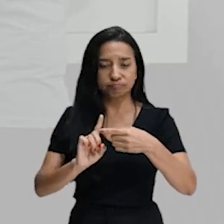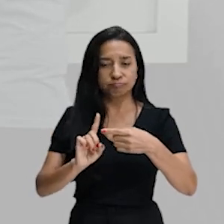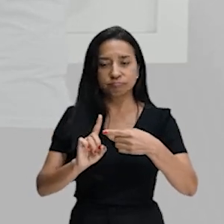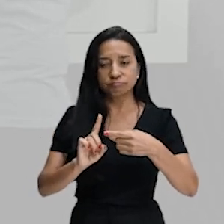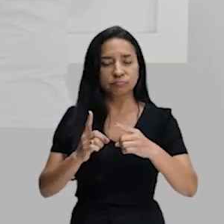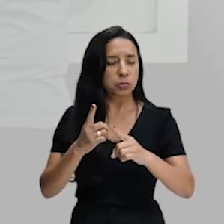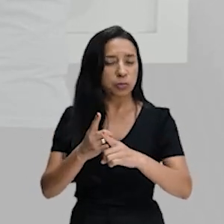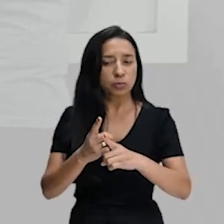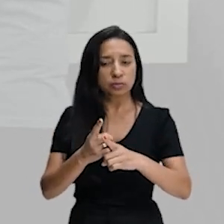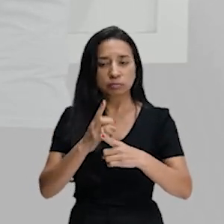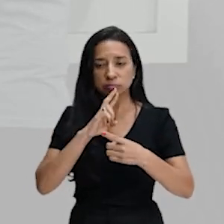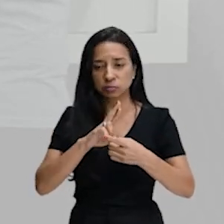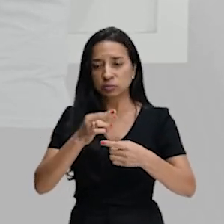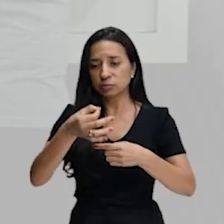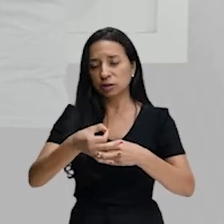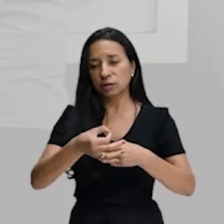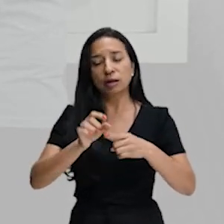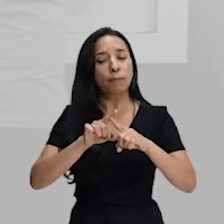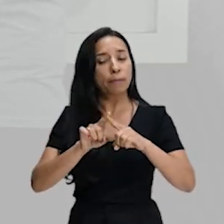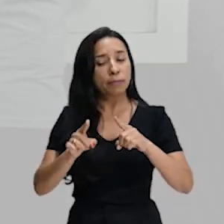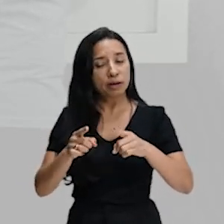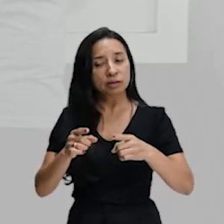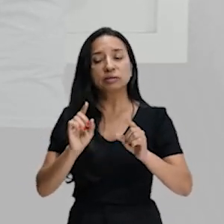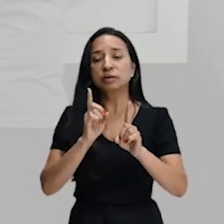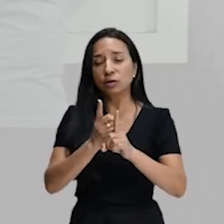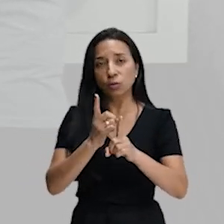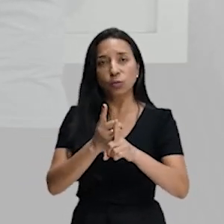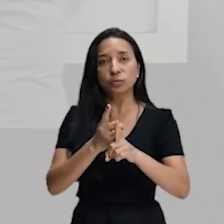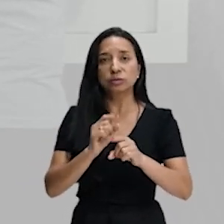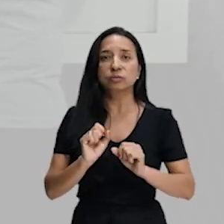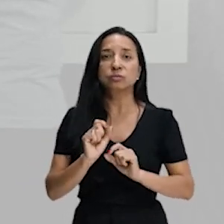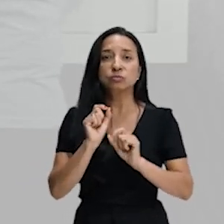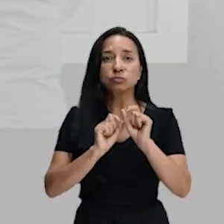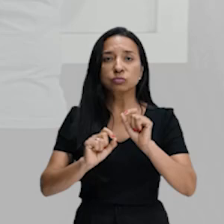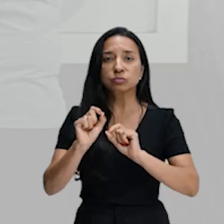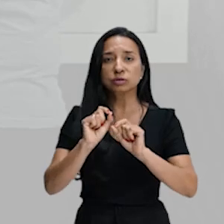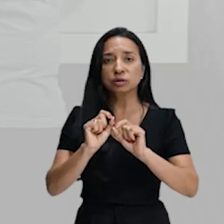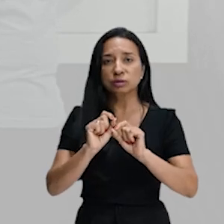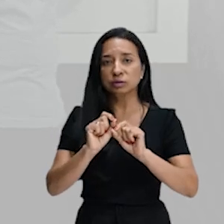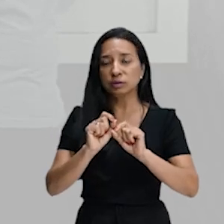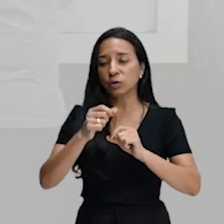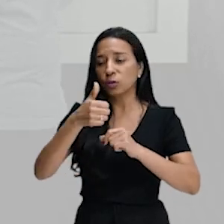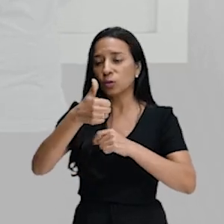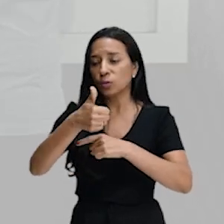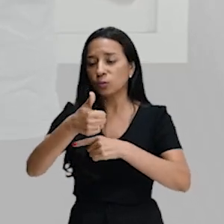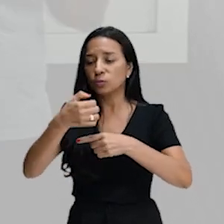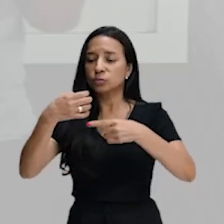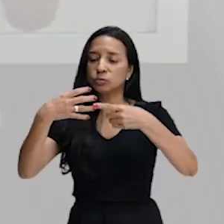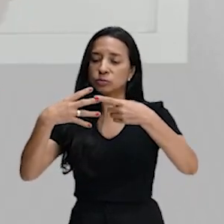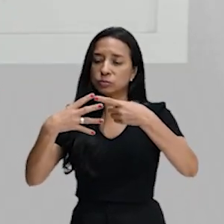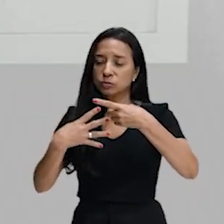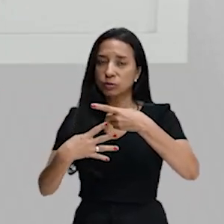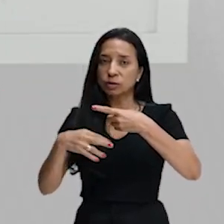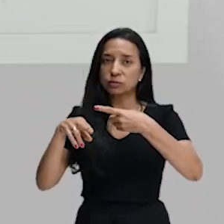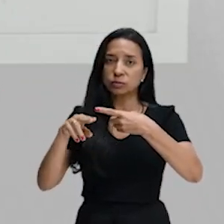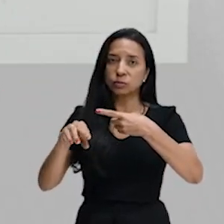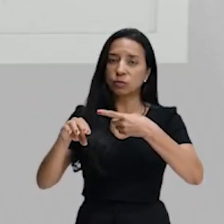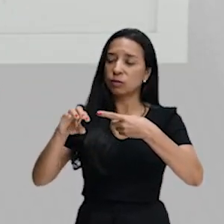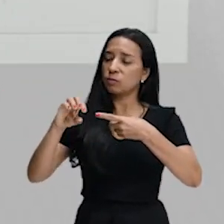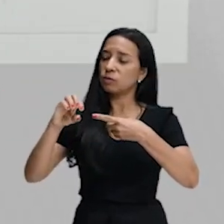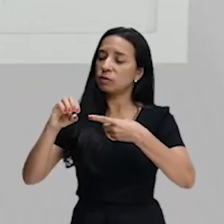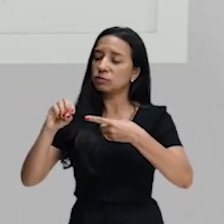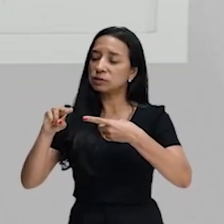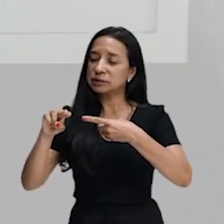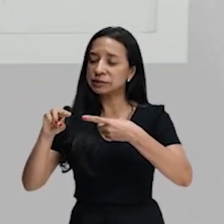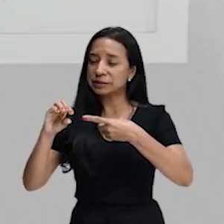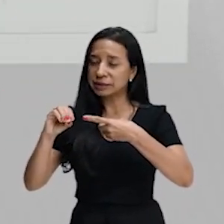que 0,25, né? A quarta parte do inteiro. Ok? O 0,25 você encontra